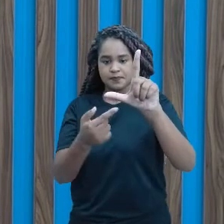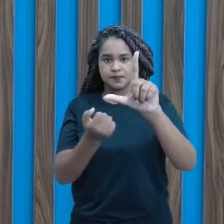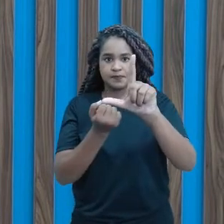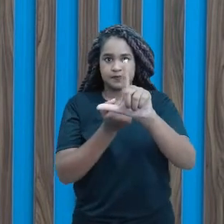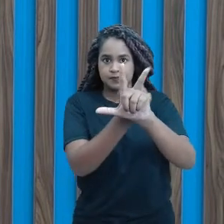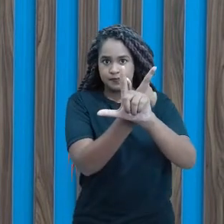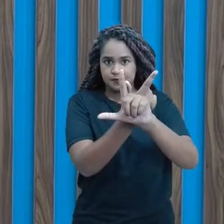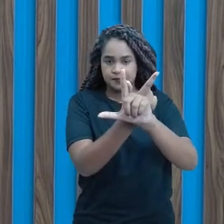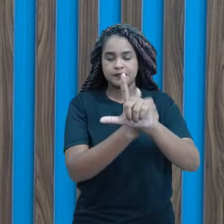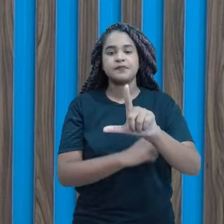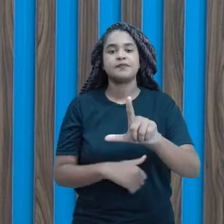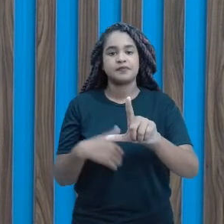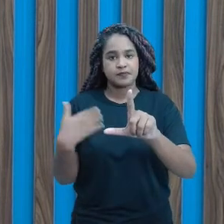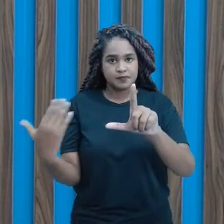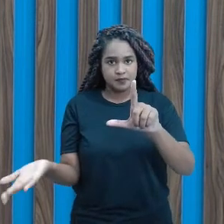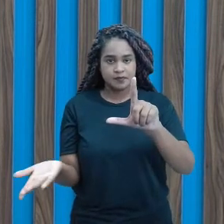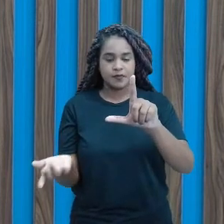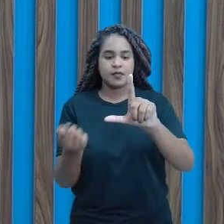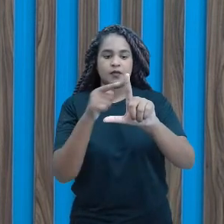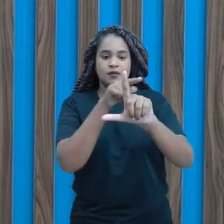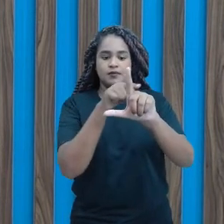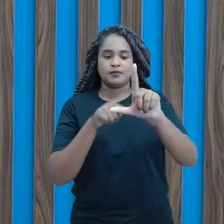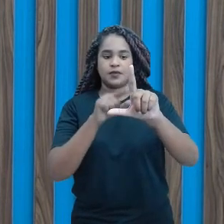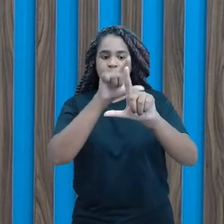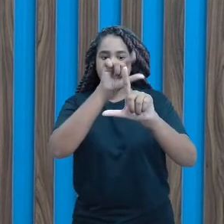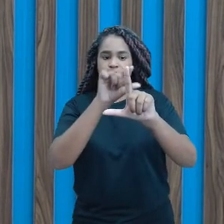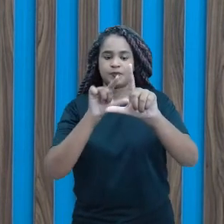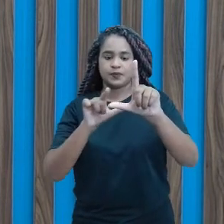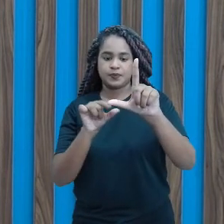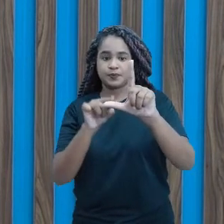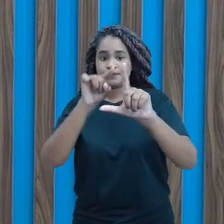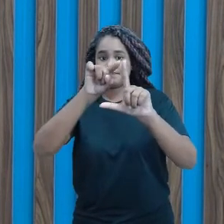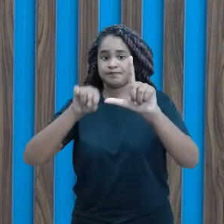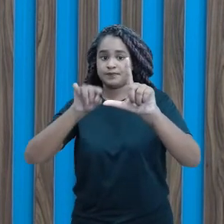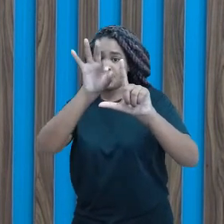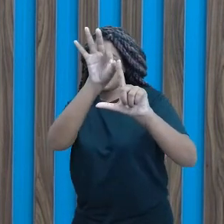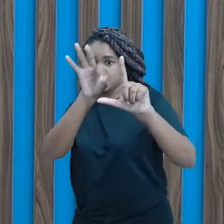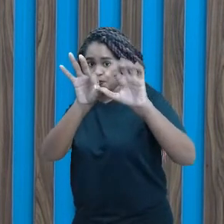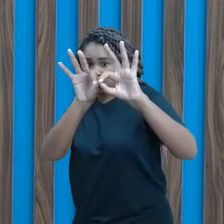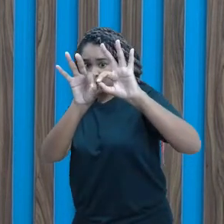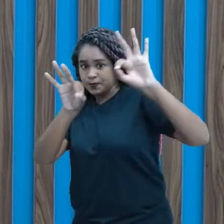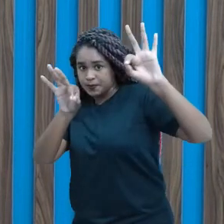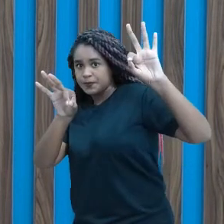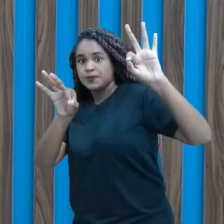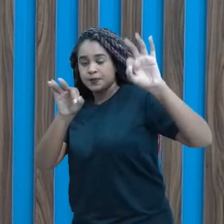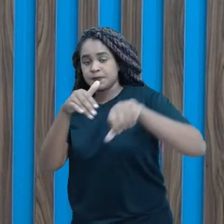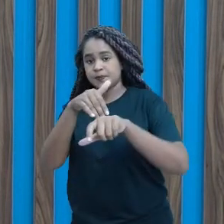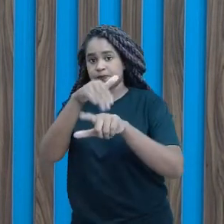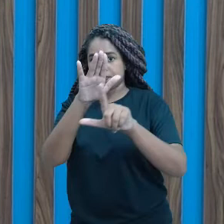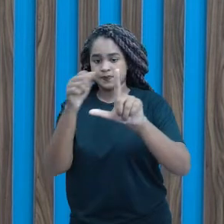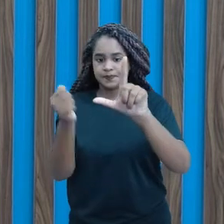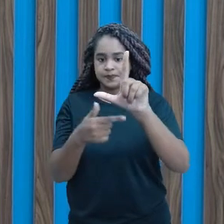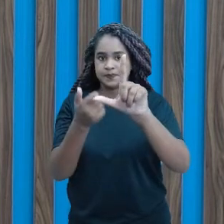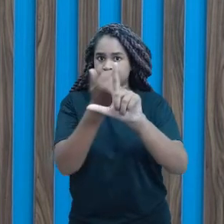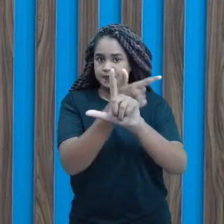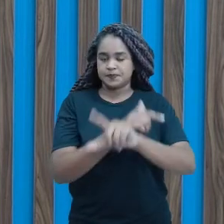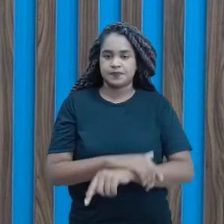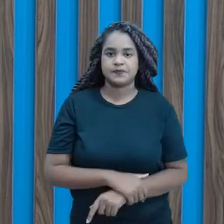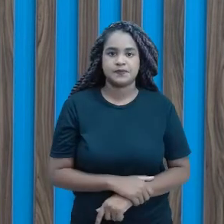os catetos são os 2 lados menores e a hipotenusa ele é o maior lado desse triângulo,